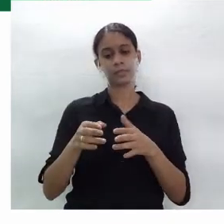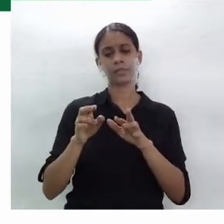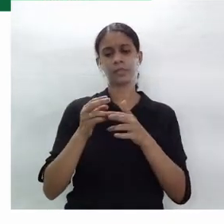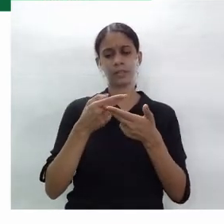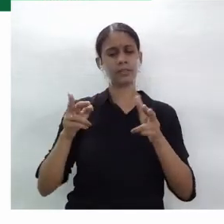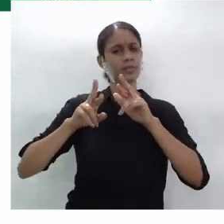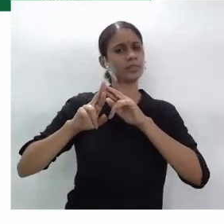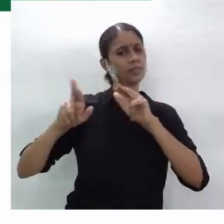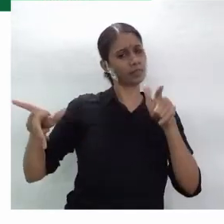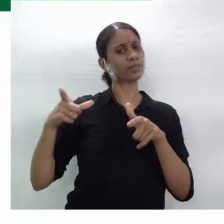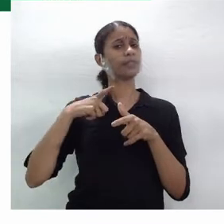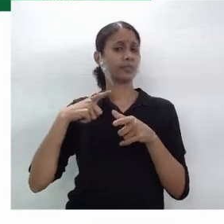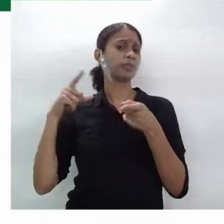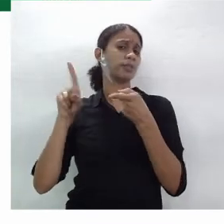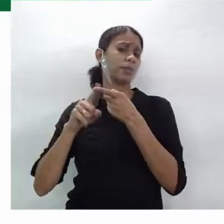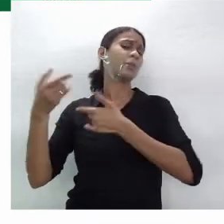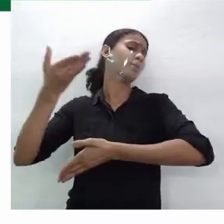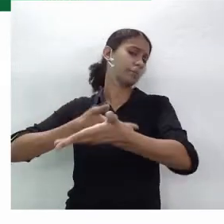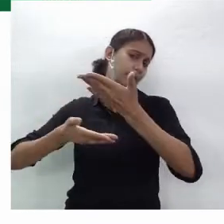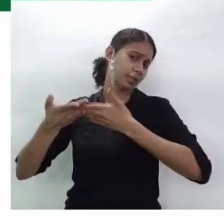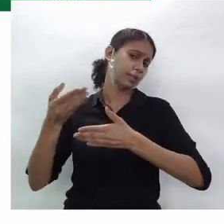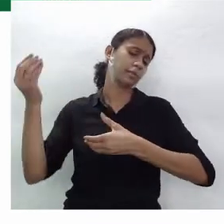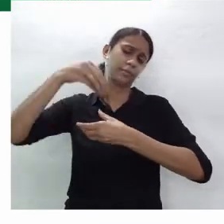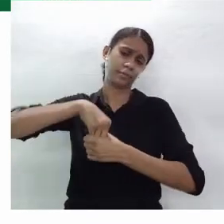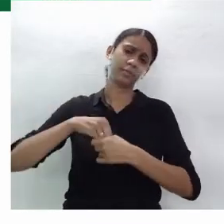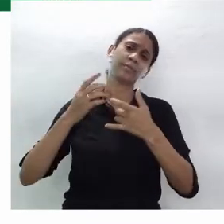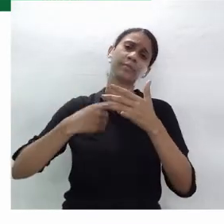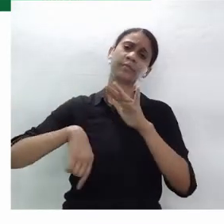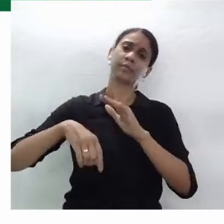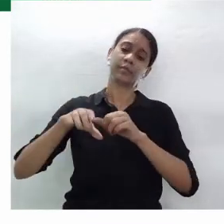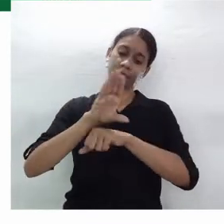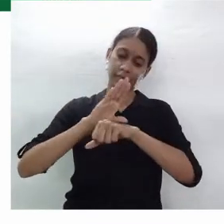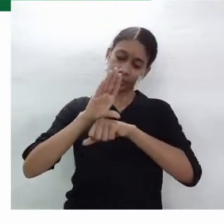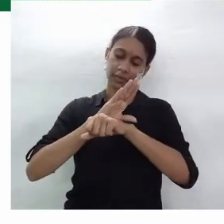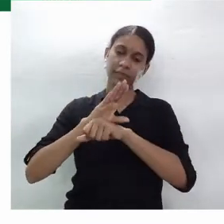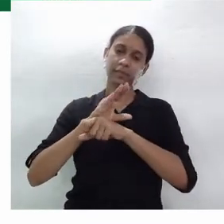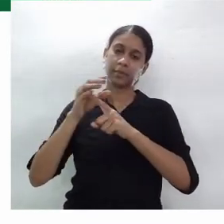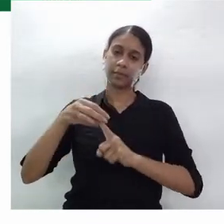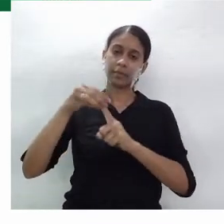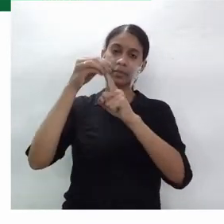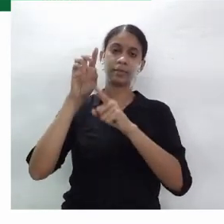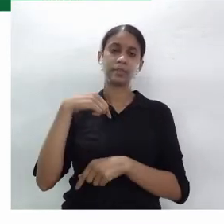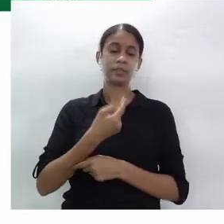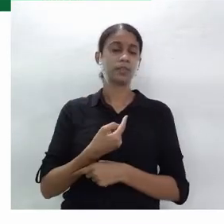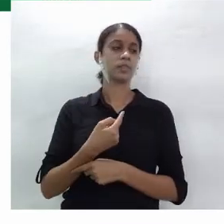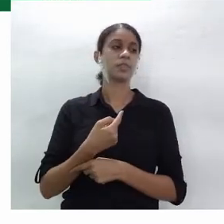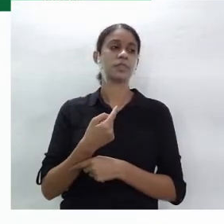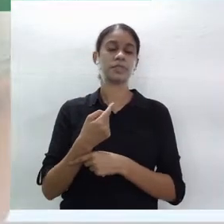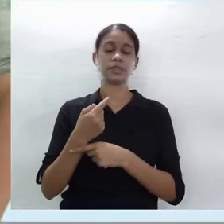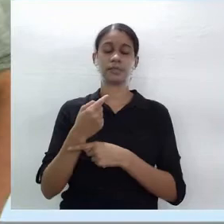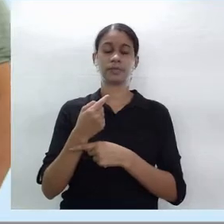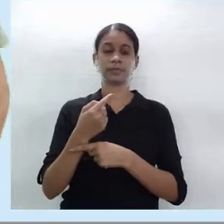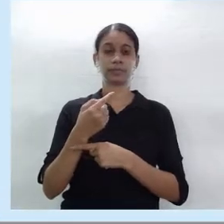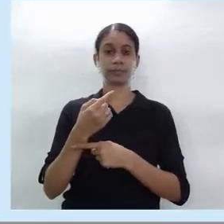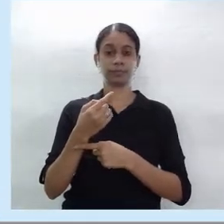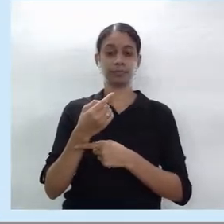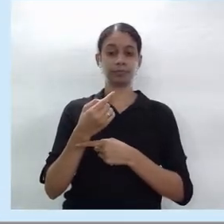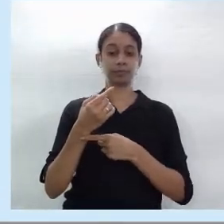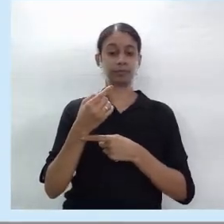faz parte da nossa Constituição e principalmente da nossa democracia. Ok? Próximo slide